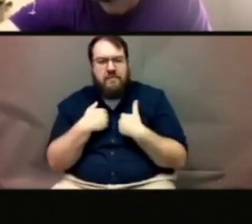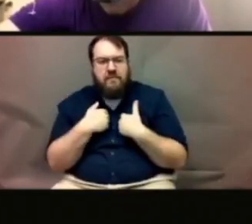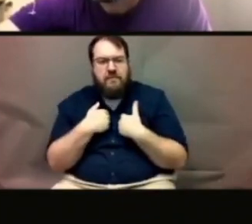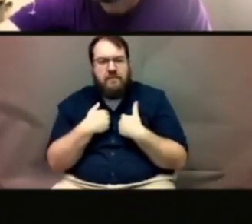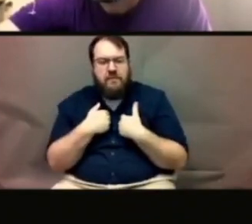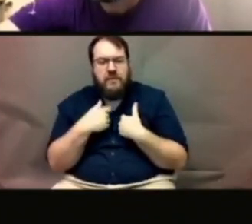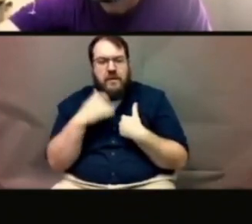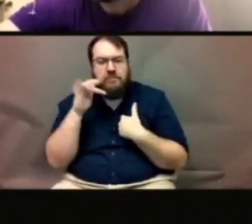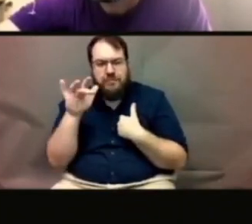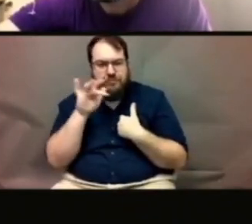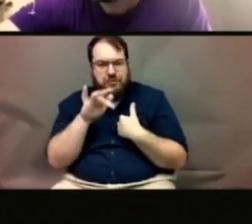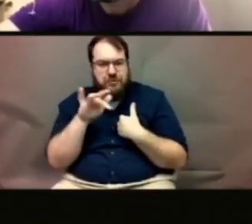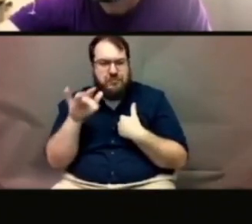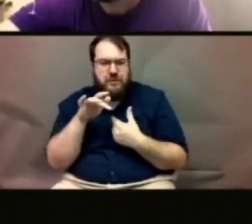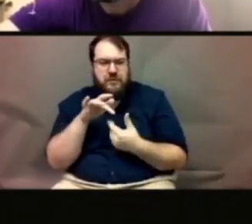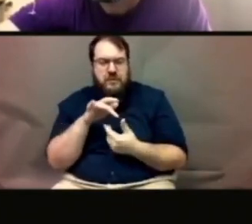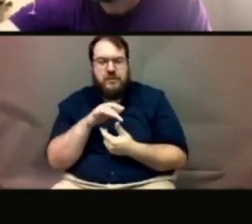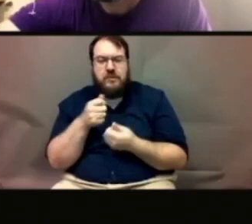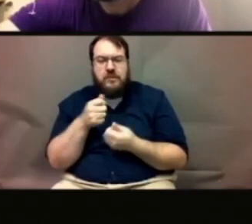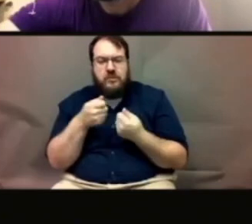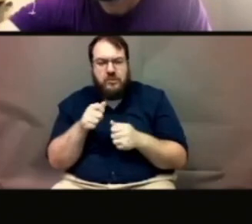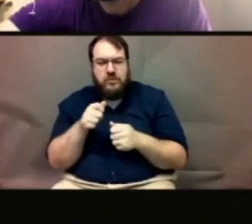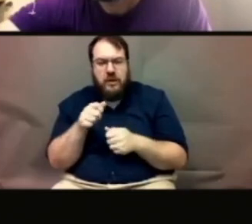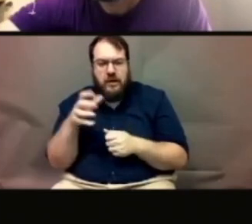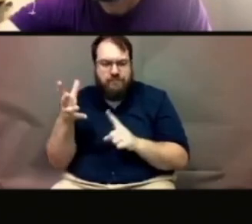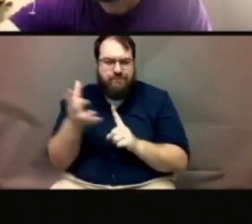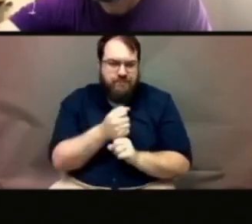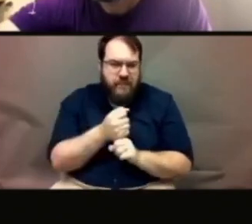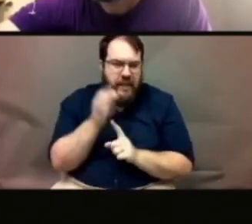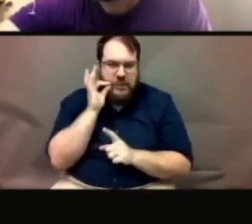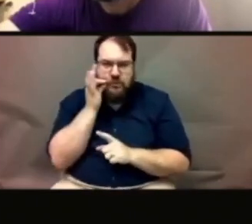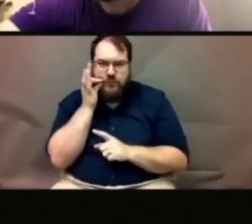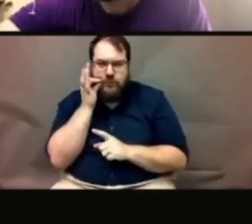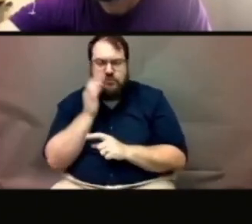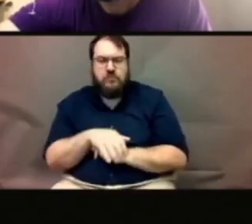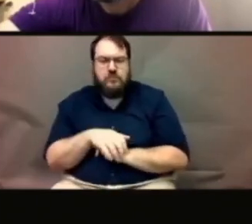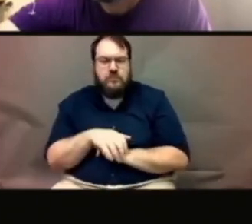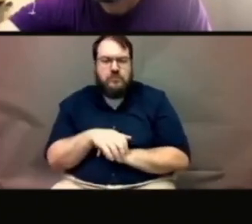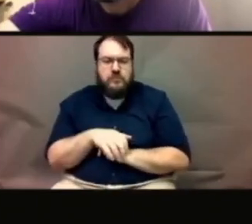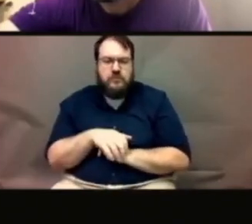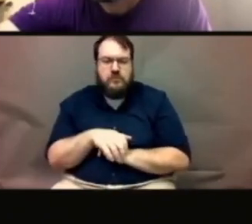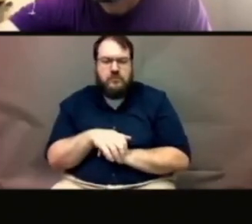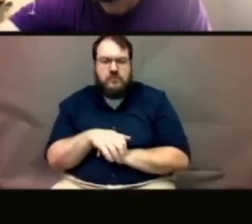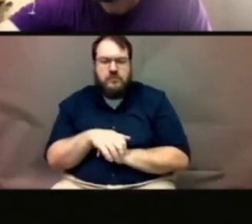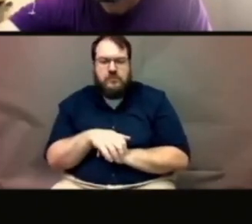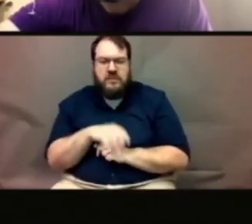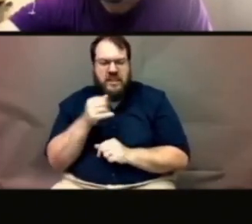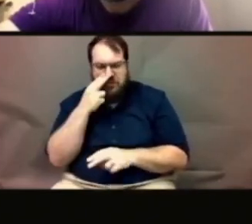e agora eu tenho que pressionar a tecla para tentar pegar a fruta